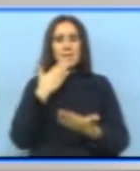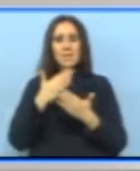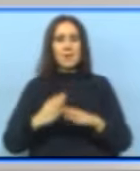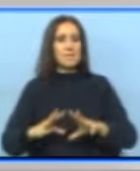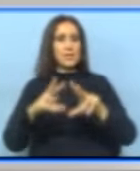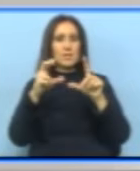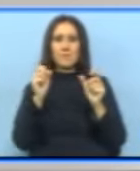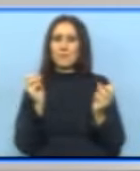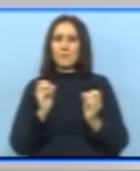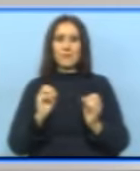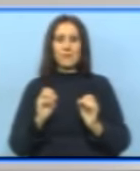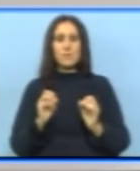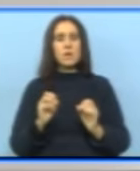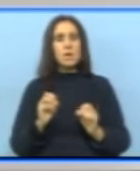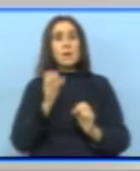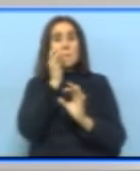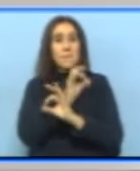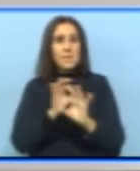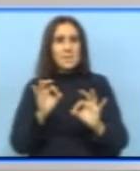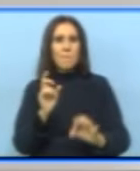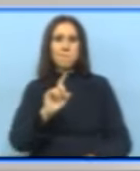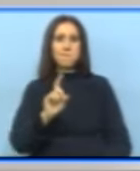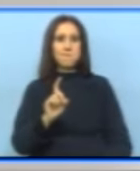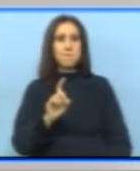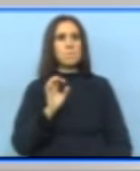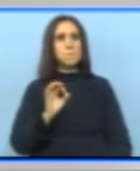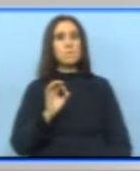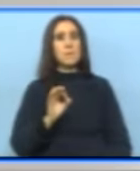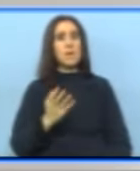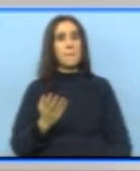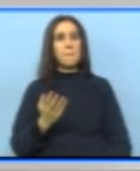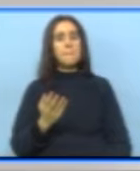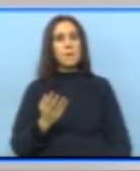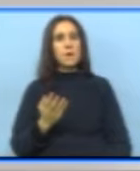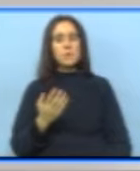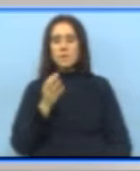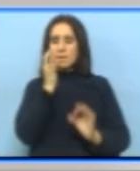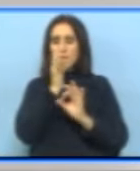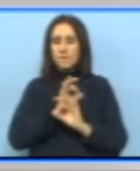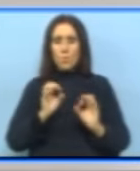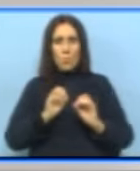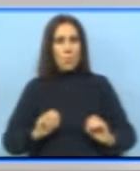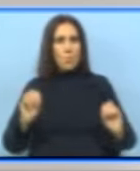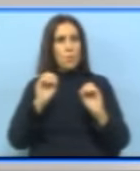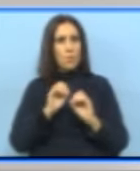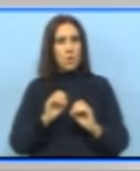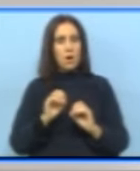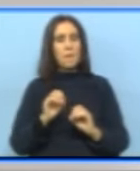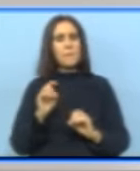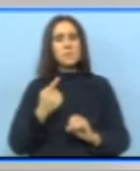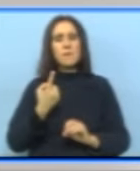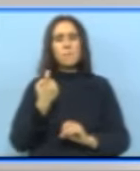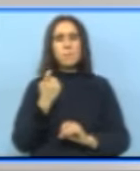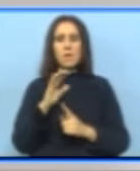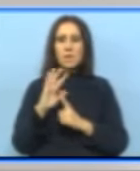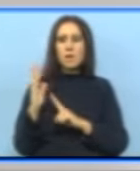crescimento, que permitirão perfeição, porque no fundo é instalarmos-nos numa imperfeição, em vez de a entender como